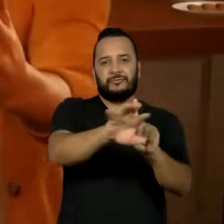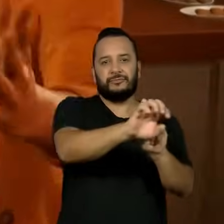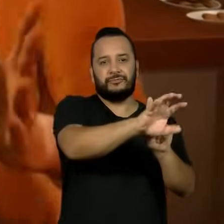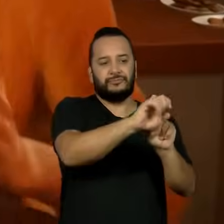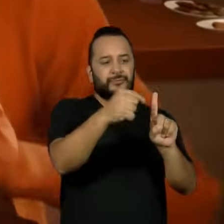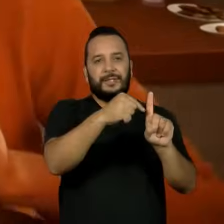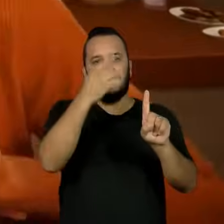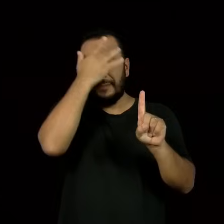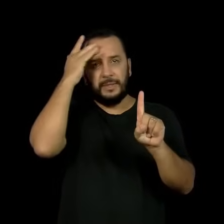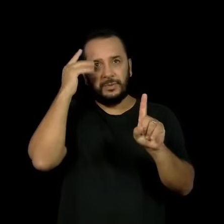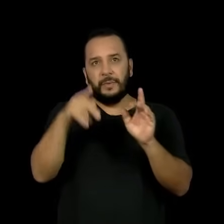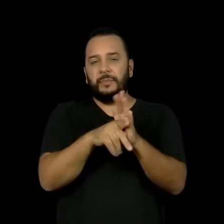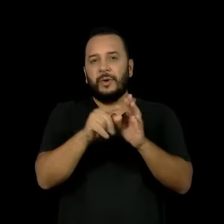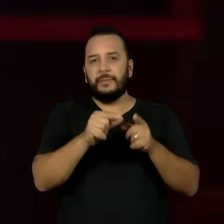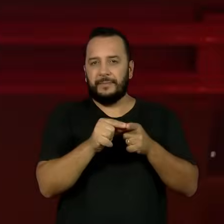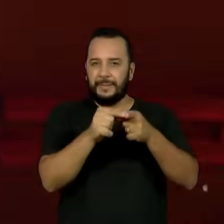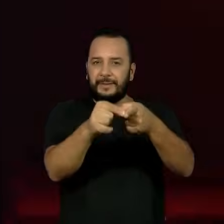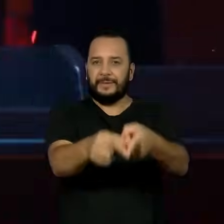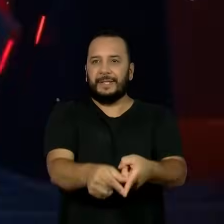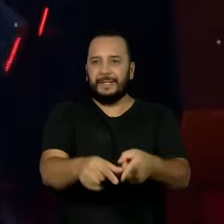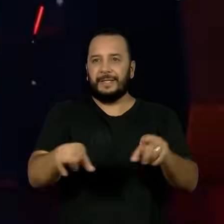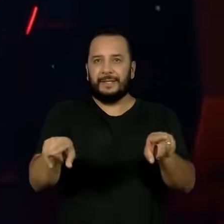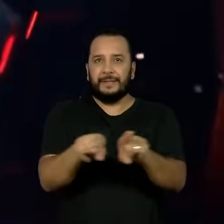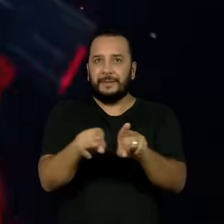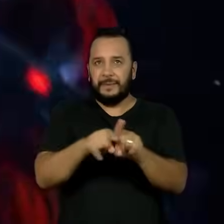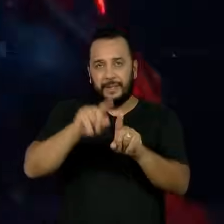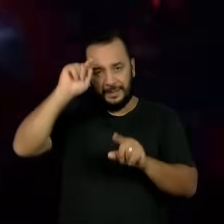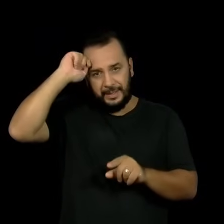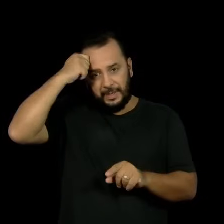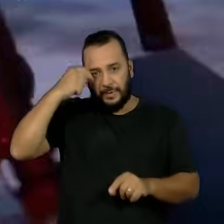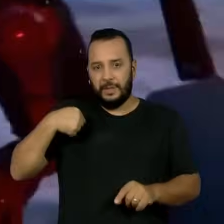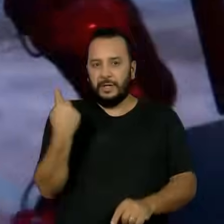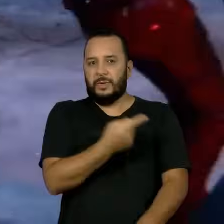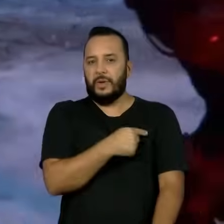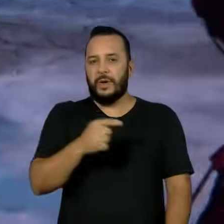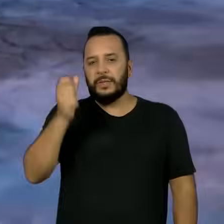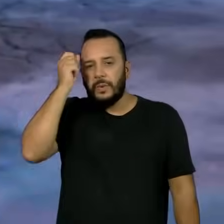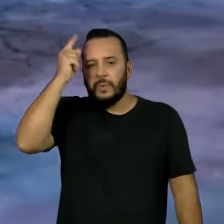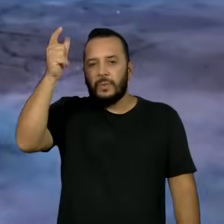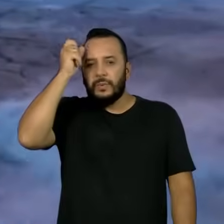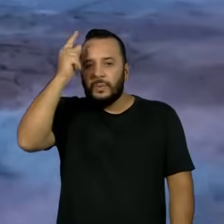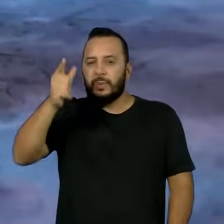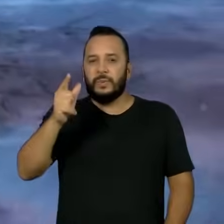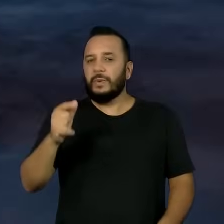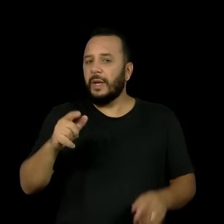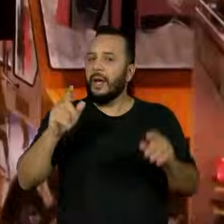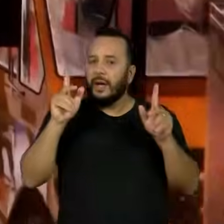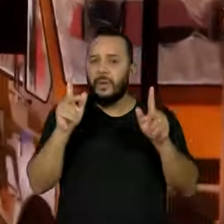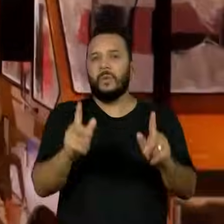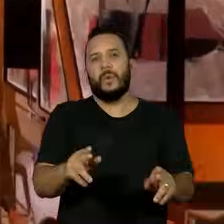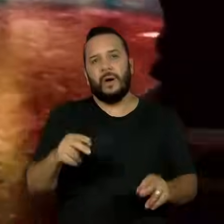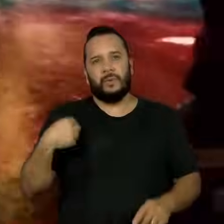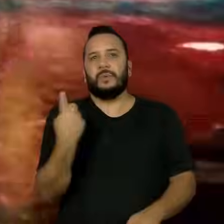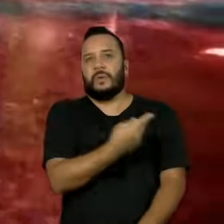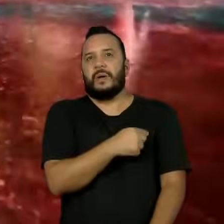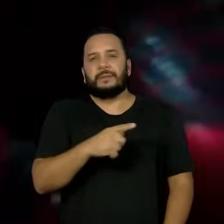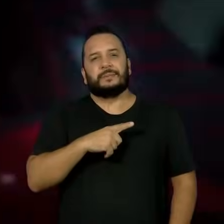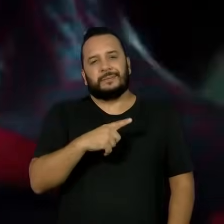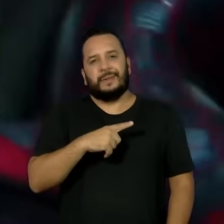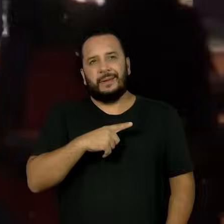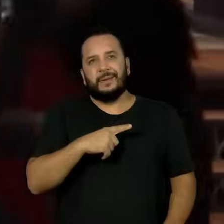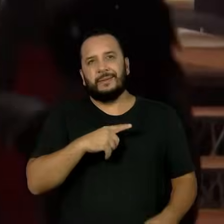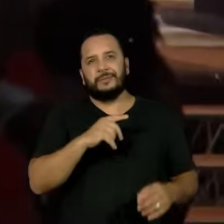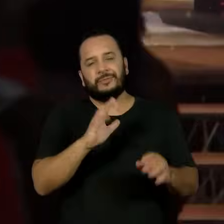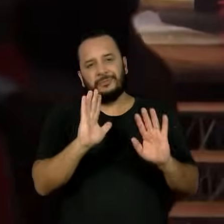periferia, de personagens negros, da nossa cultura mesmo. Ele é a junção de tudo que a gente tem de melhor. Quando fizeram